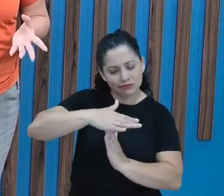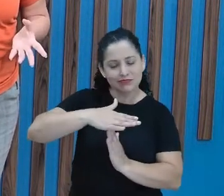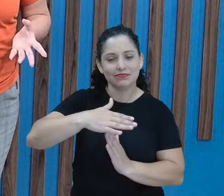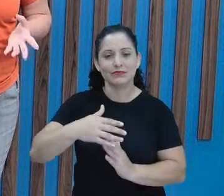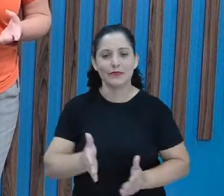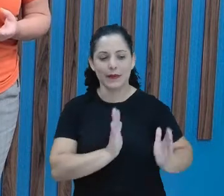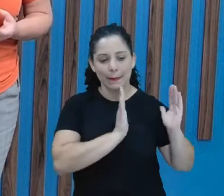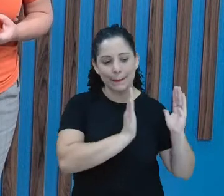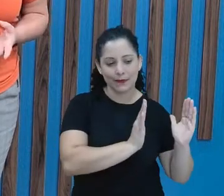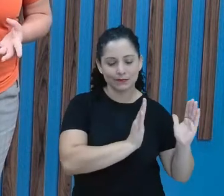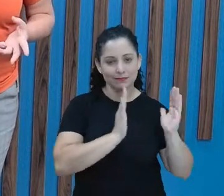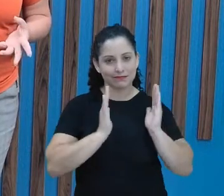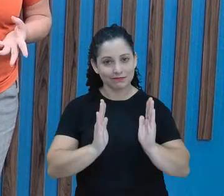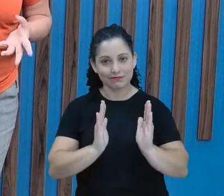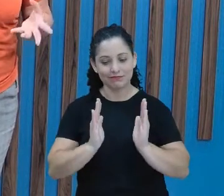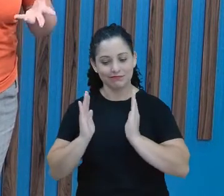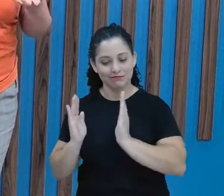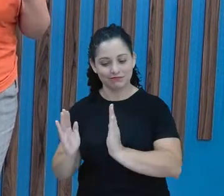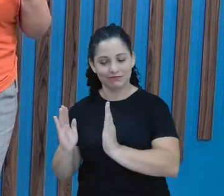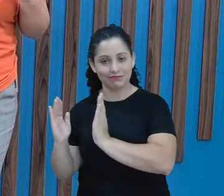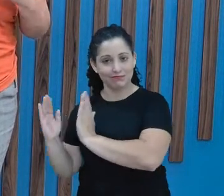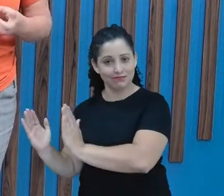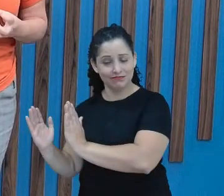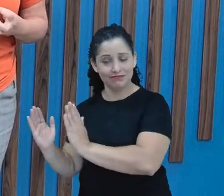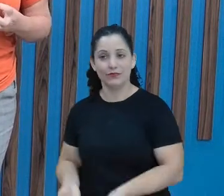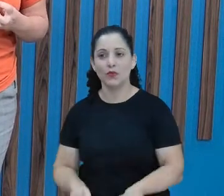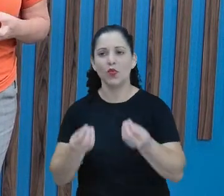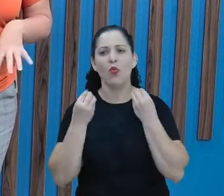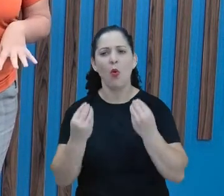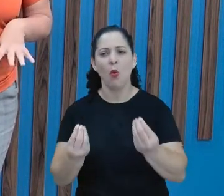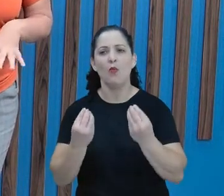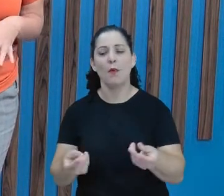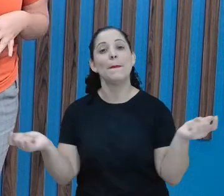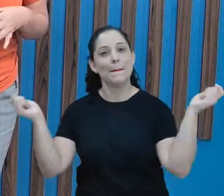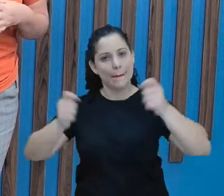duração. Dessa forma, podemos